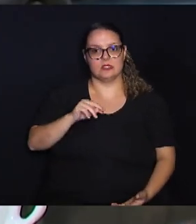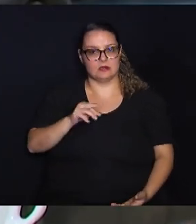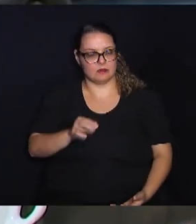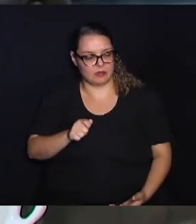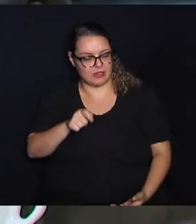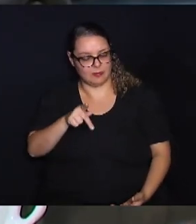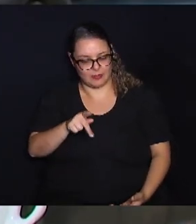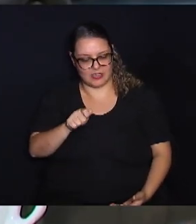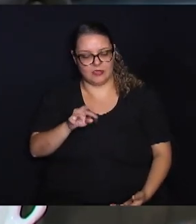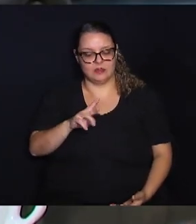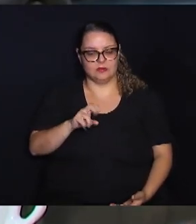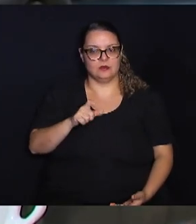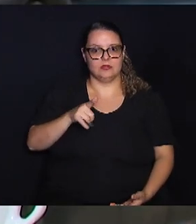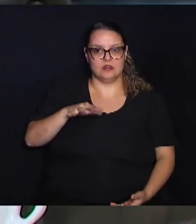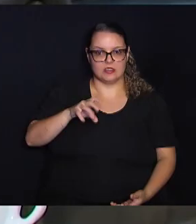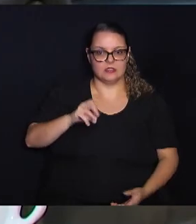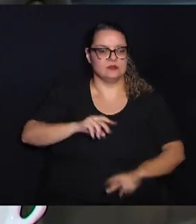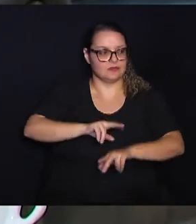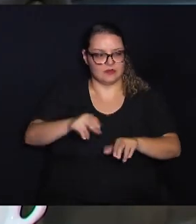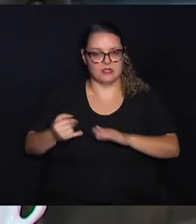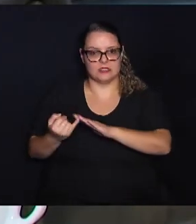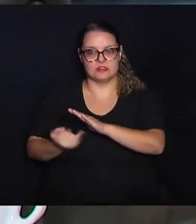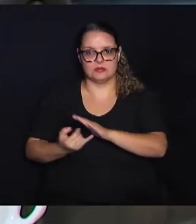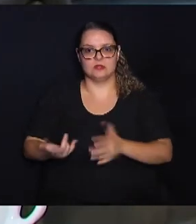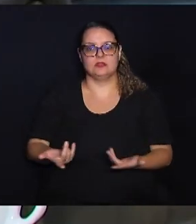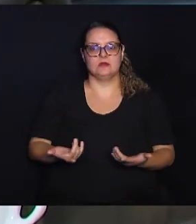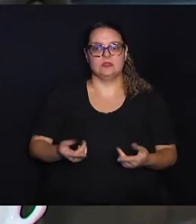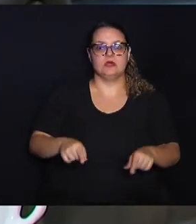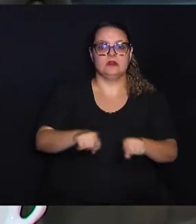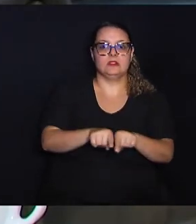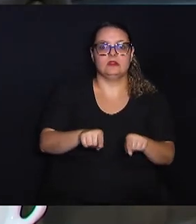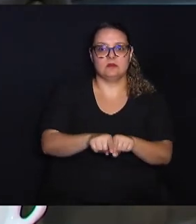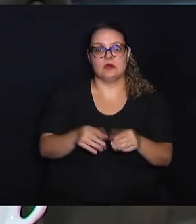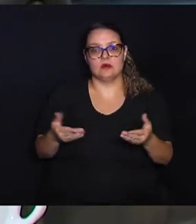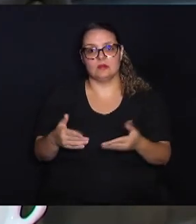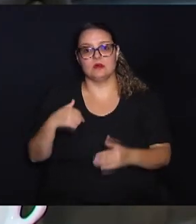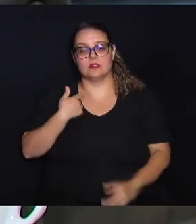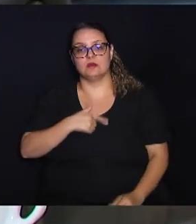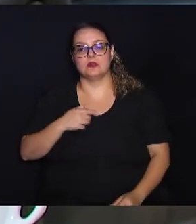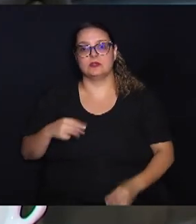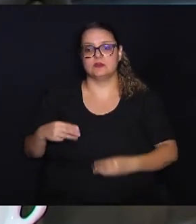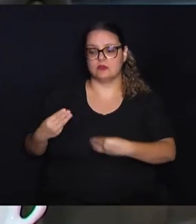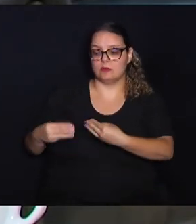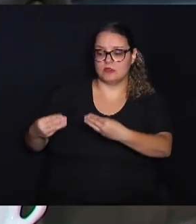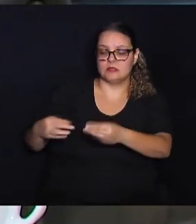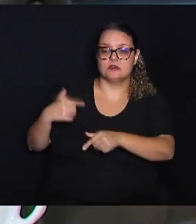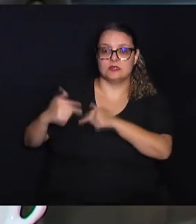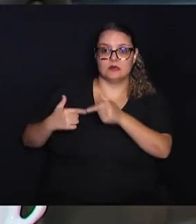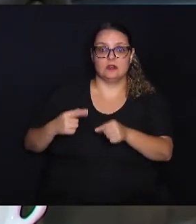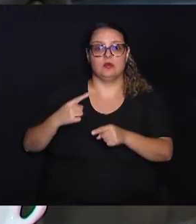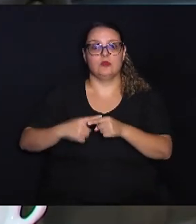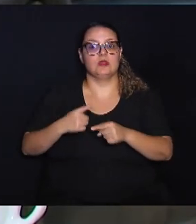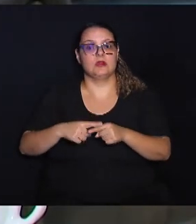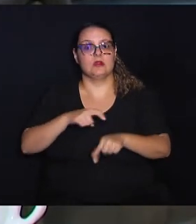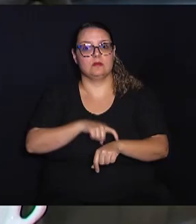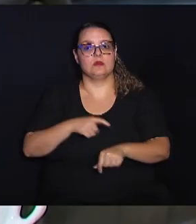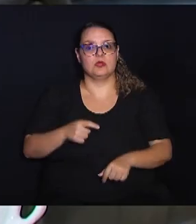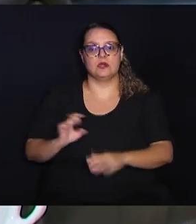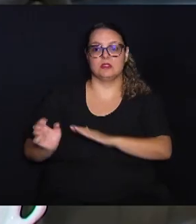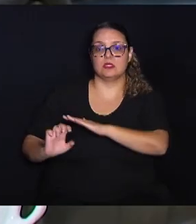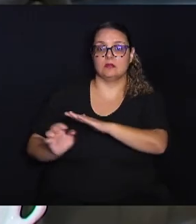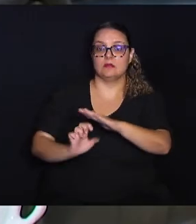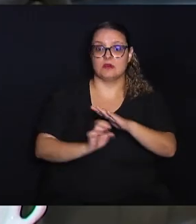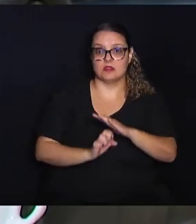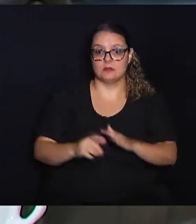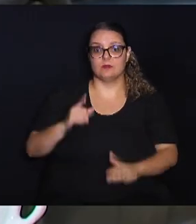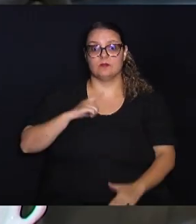está buscando, a Câmara de Campinas, fazer uma parceria com o Ministério do Trabalho, porque há situações em que empresas que